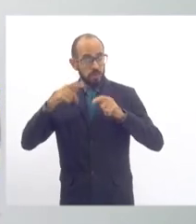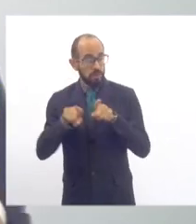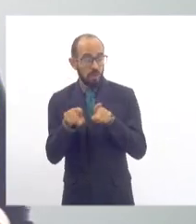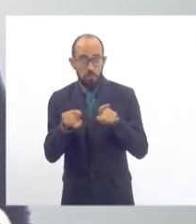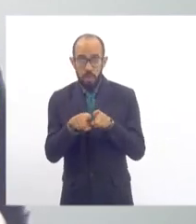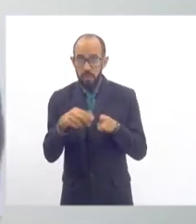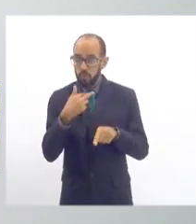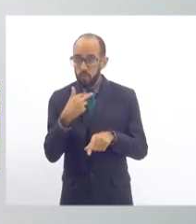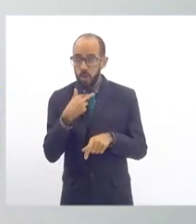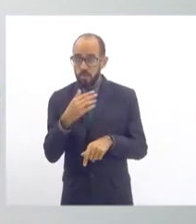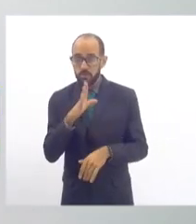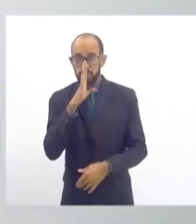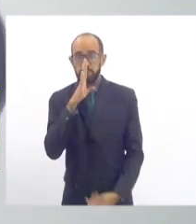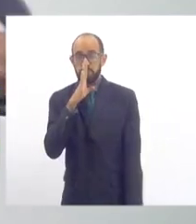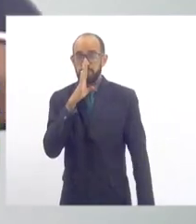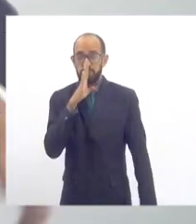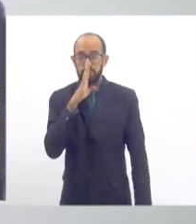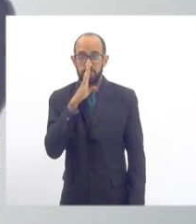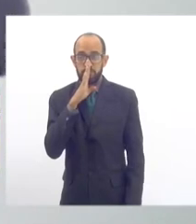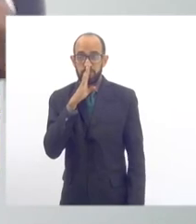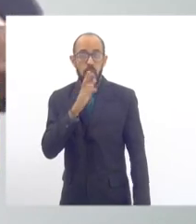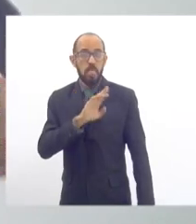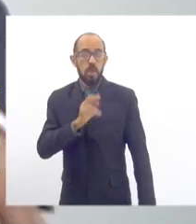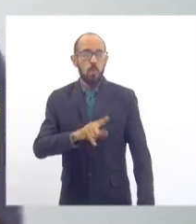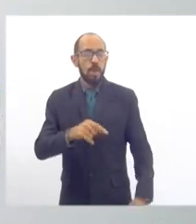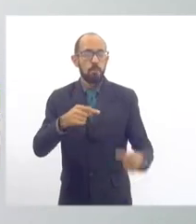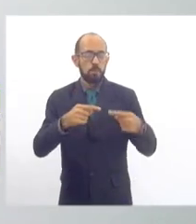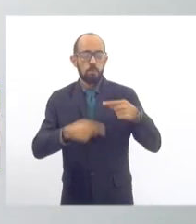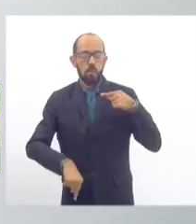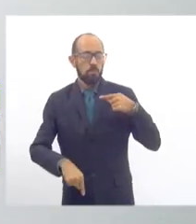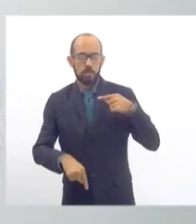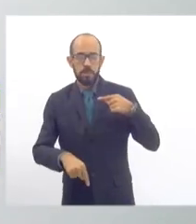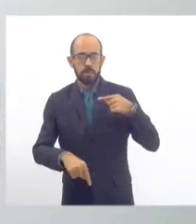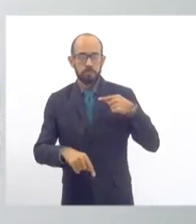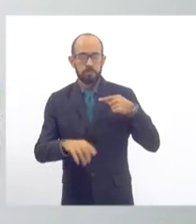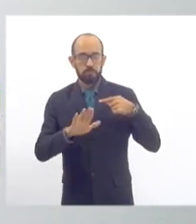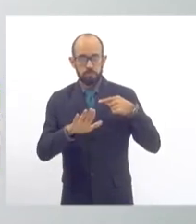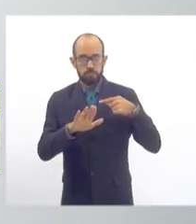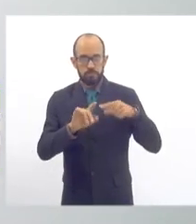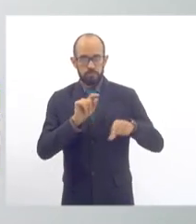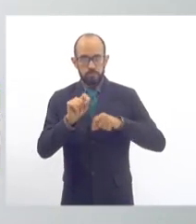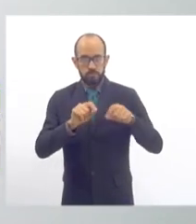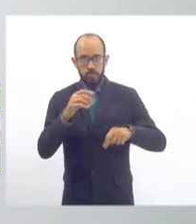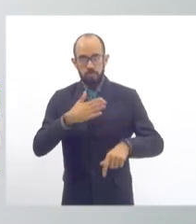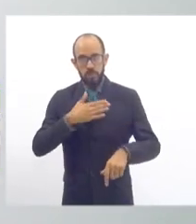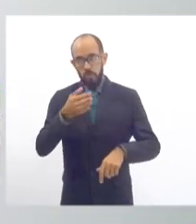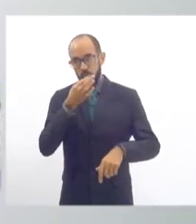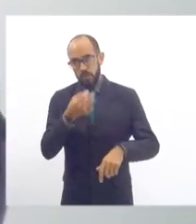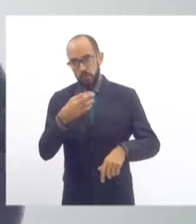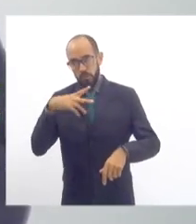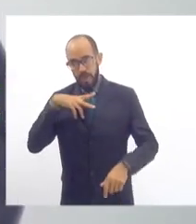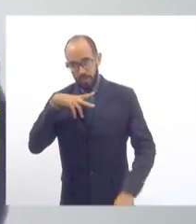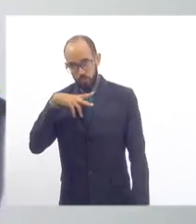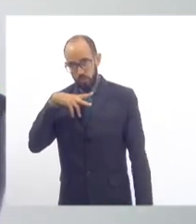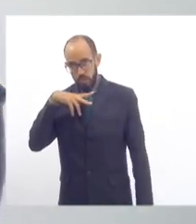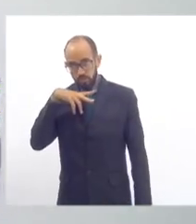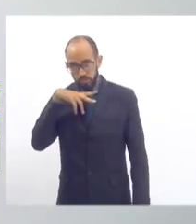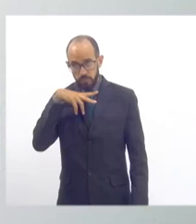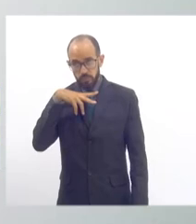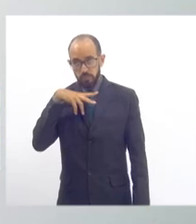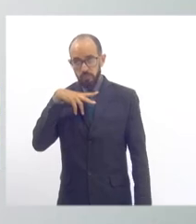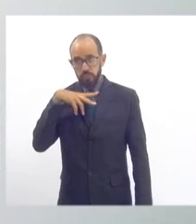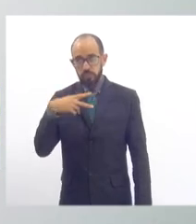Então é nesse sentido, não tem ninguém aqui querendo tolir de manifestação de nada. Eu também, agora, a minha opinião particular é que eu achei que, ainda que eu